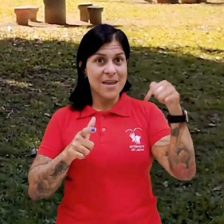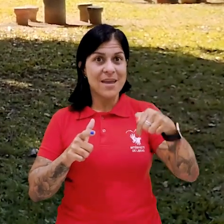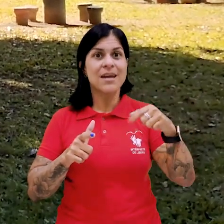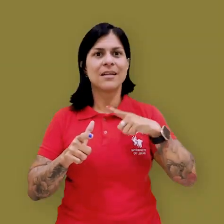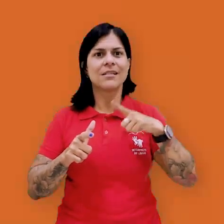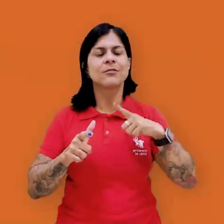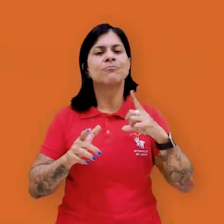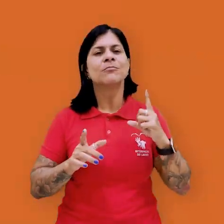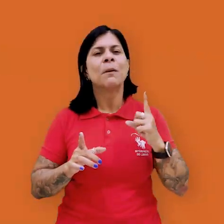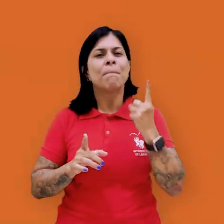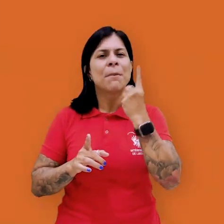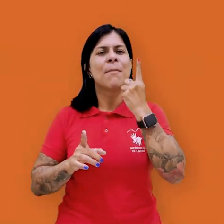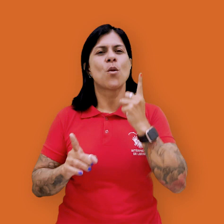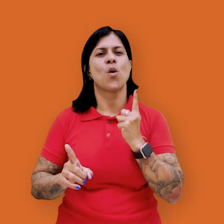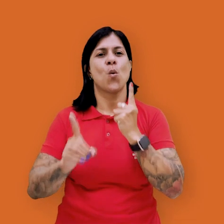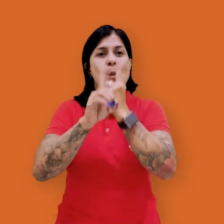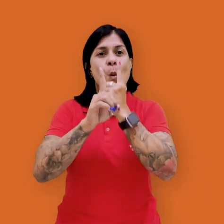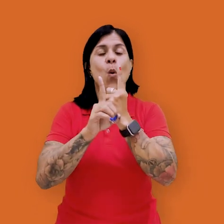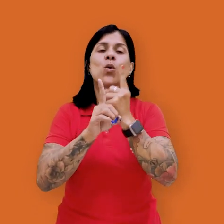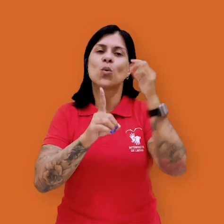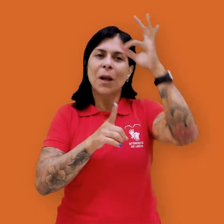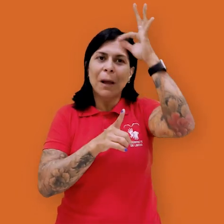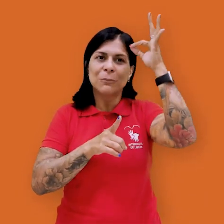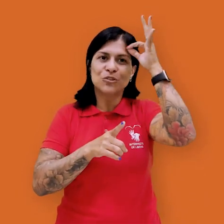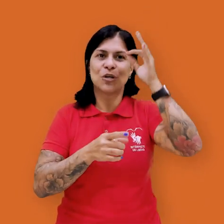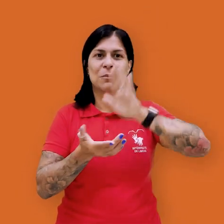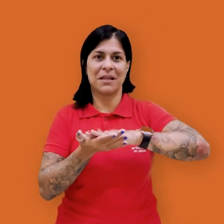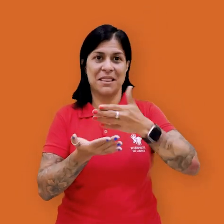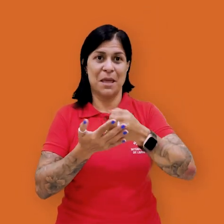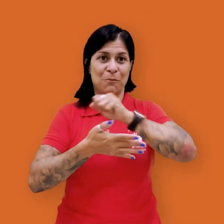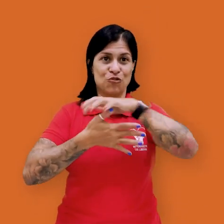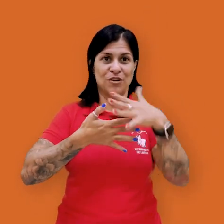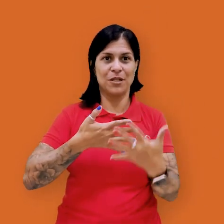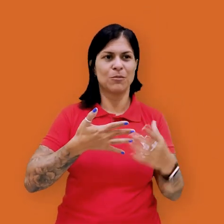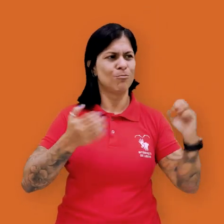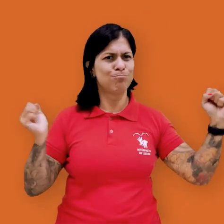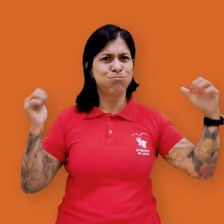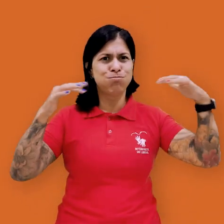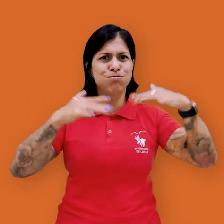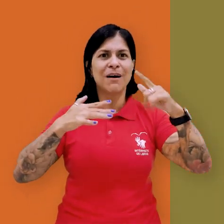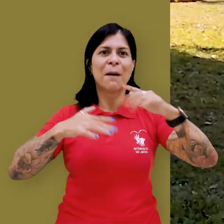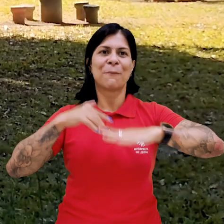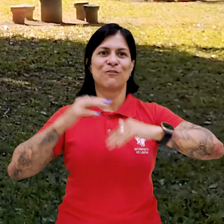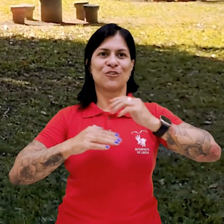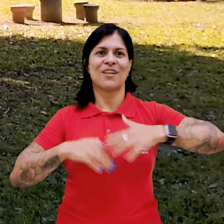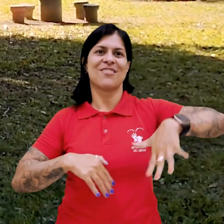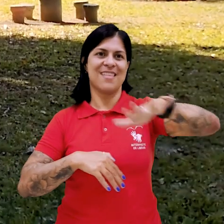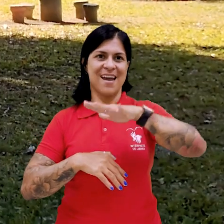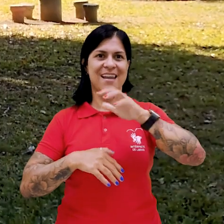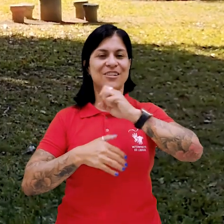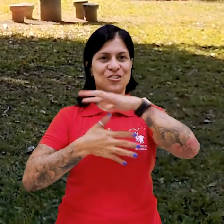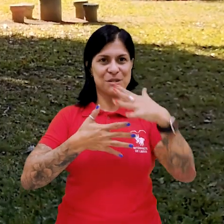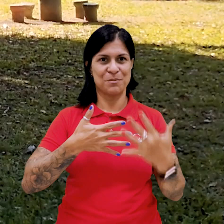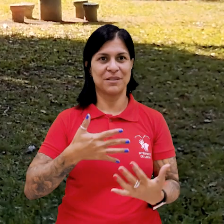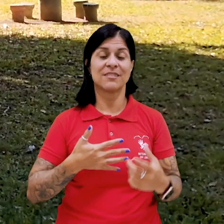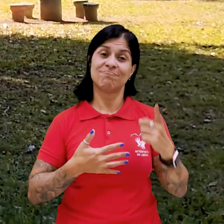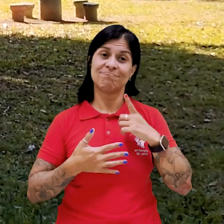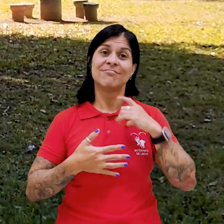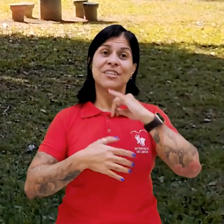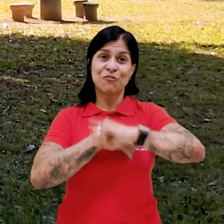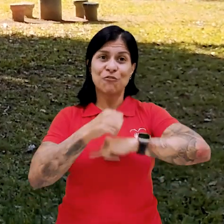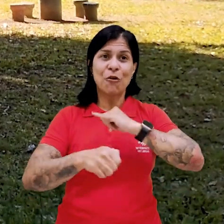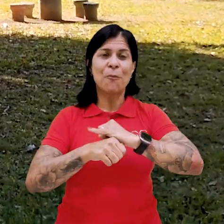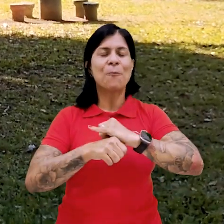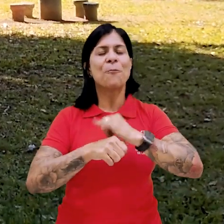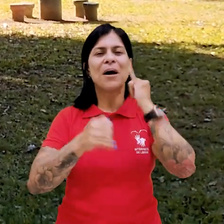Goiabeiras recebe o primeiro encontro capixaba de intérpretes de livros, reunindo profissionais que atuam na área. Confira o